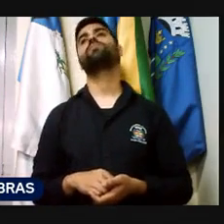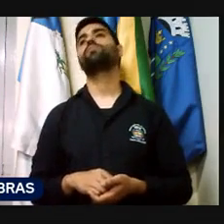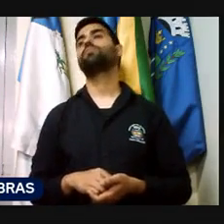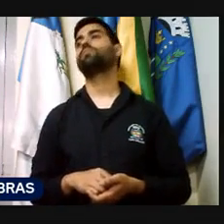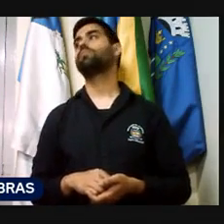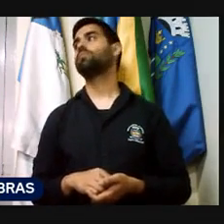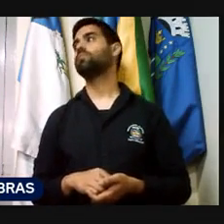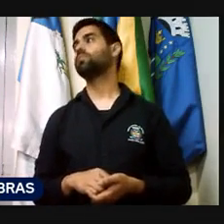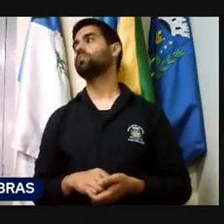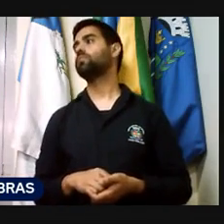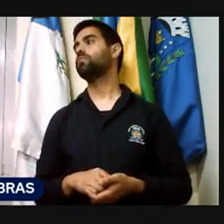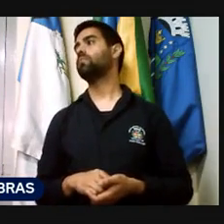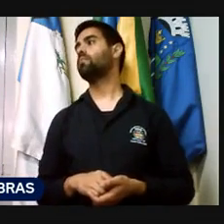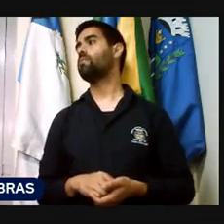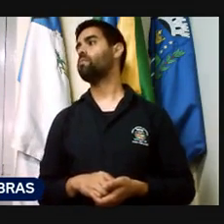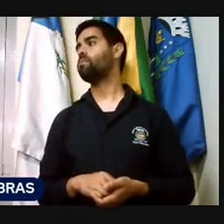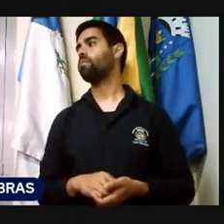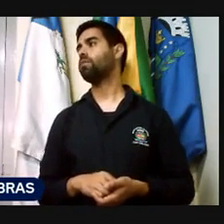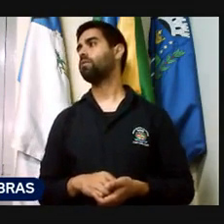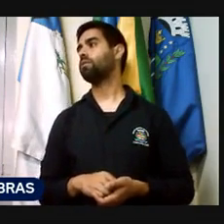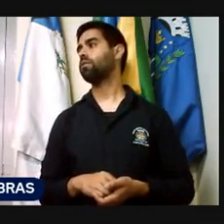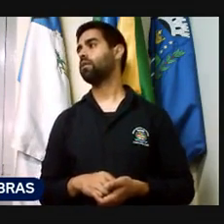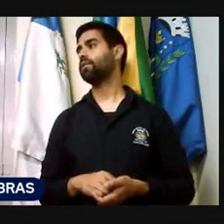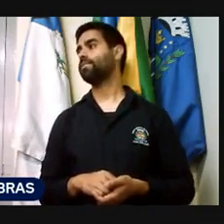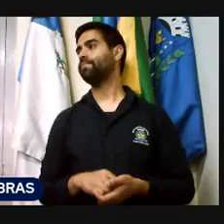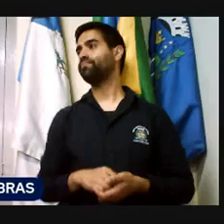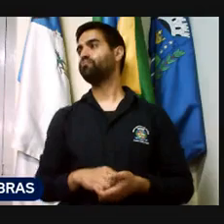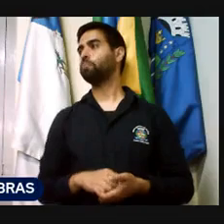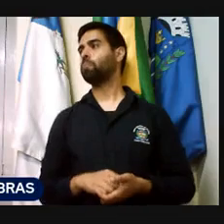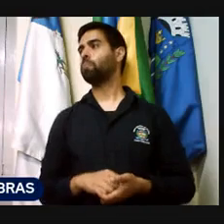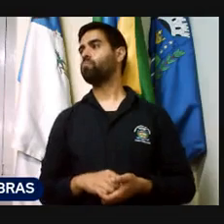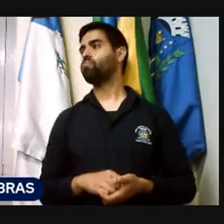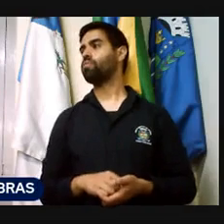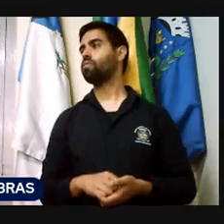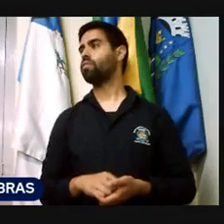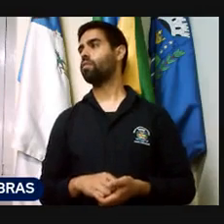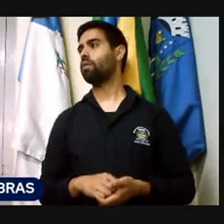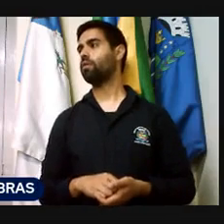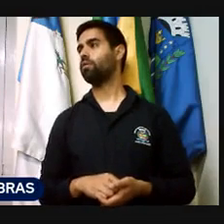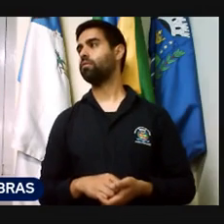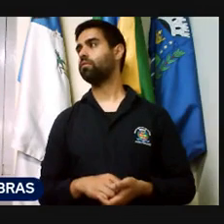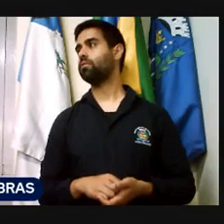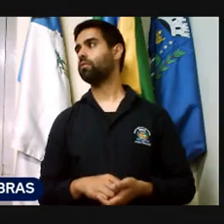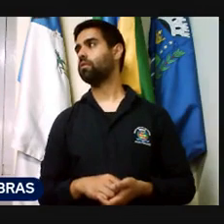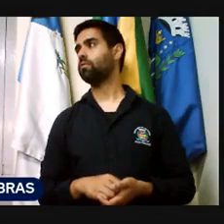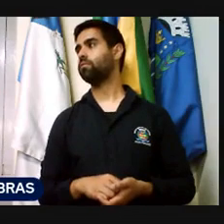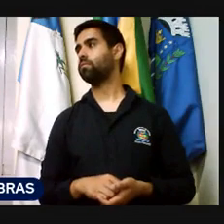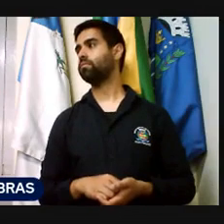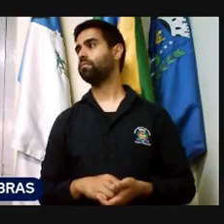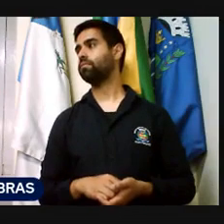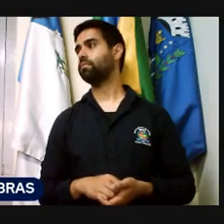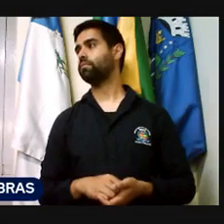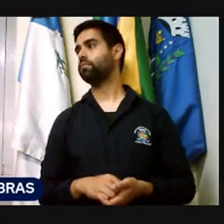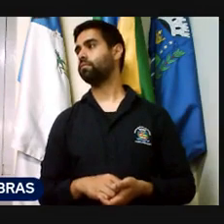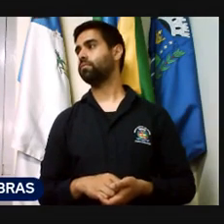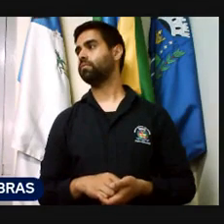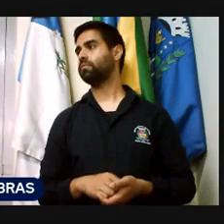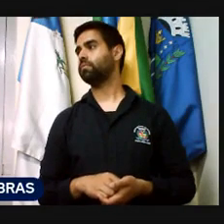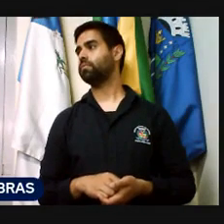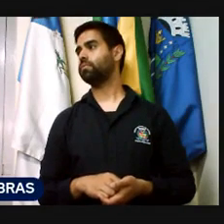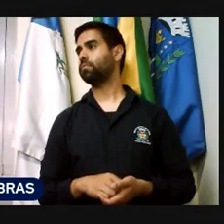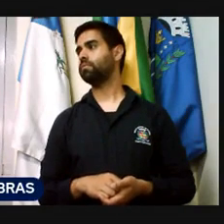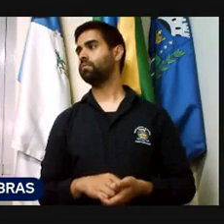É, vereadora Fabiane, aproveitando que a gente está no expediente ainda, deixa eu colocar em discussão e votação